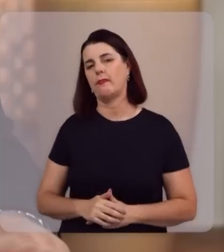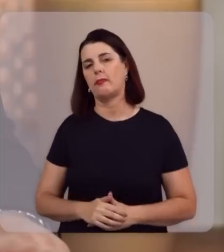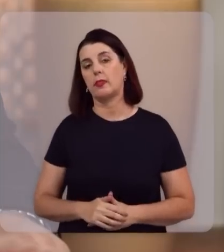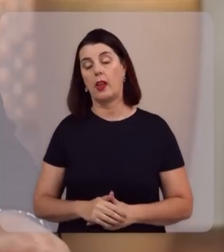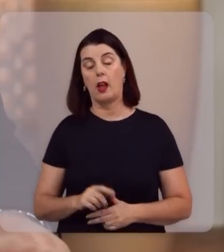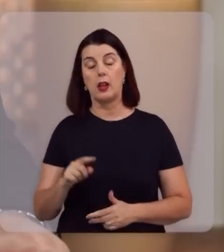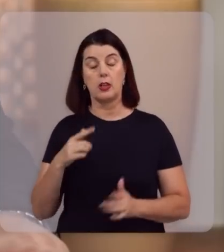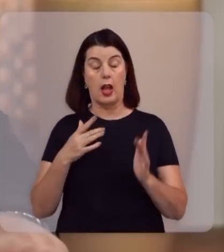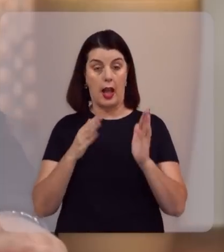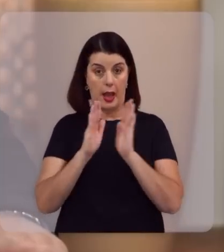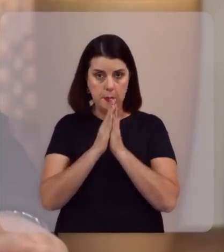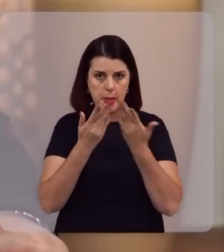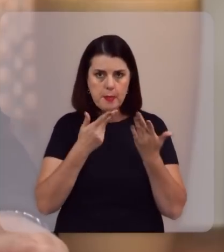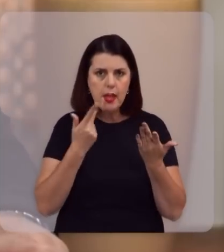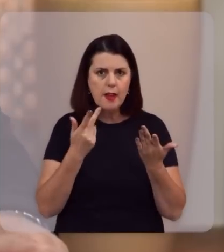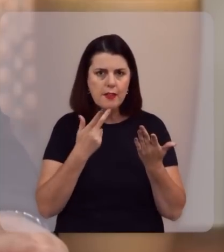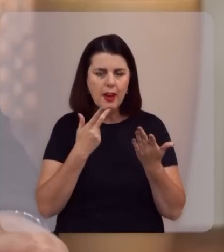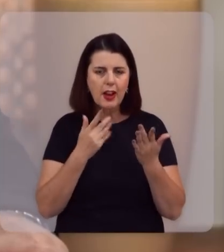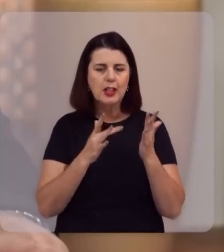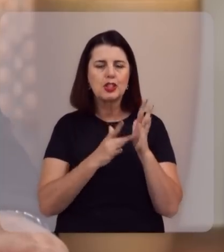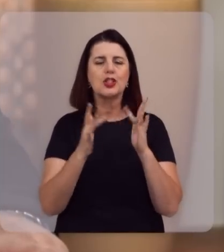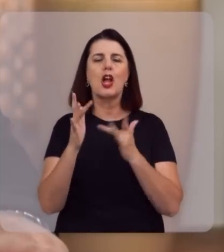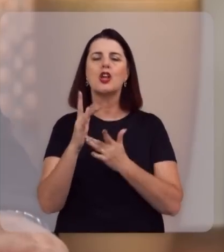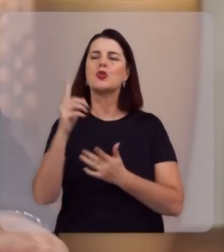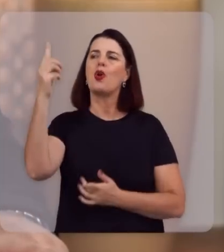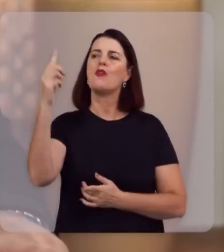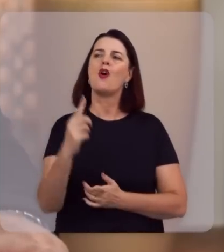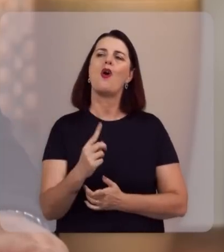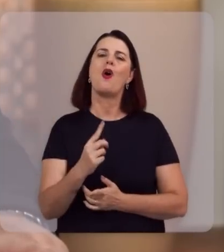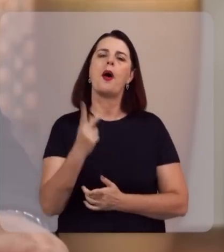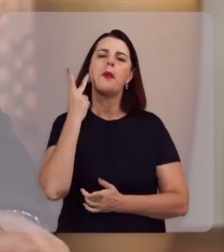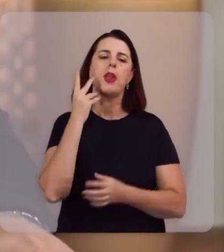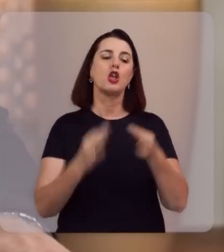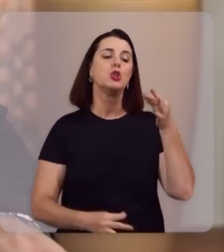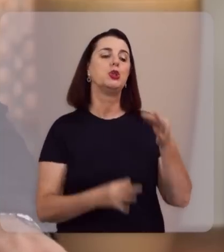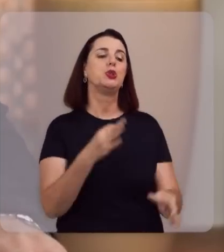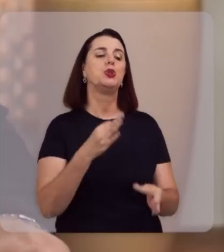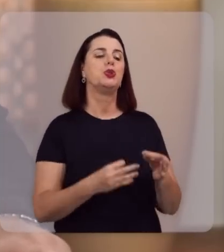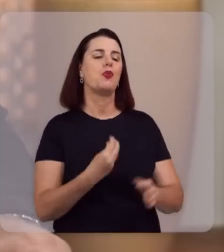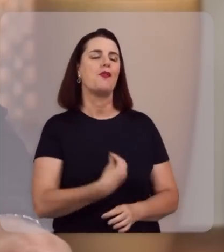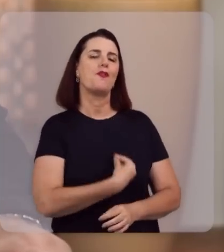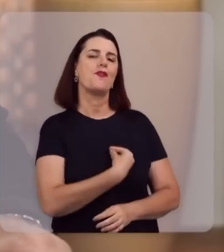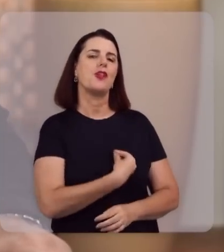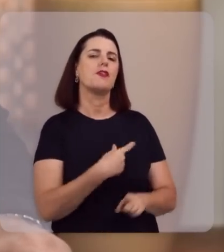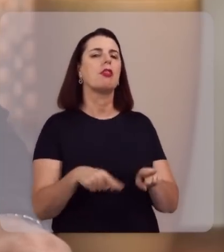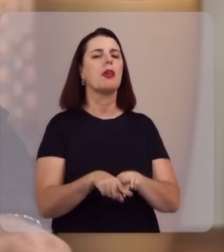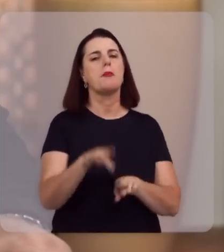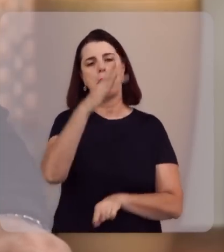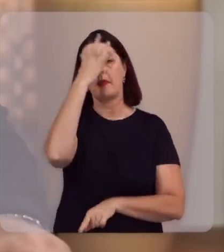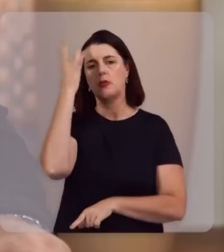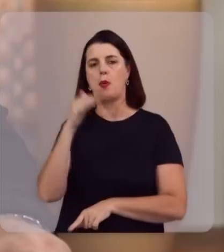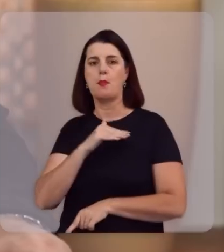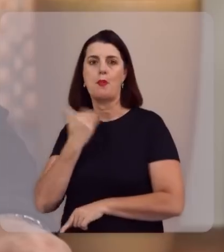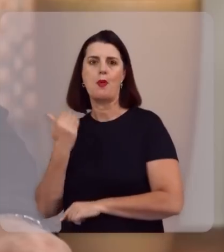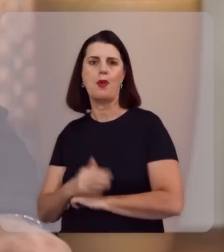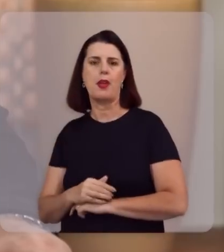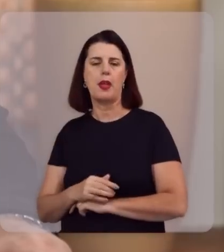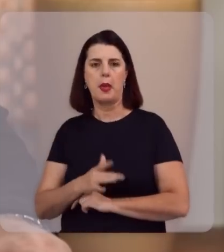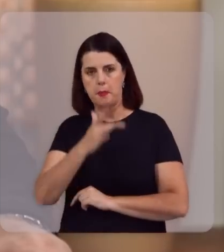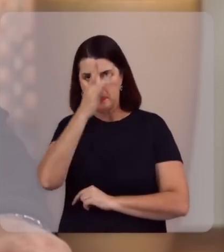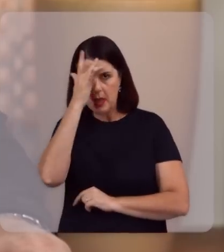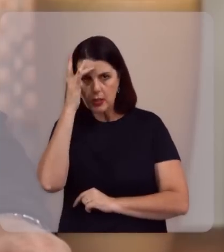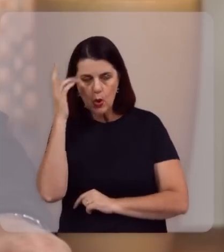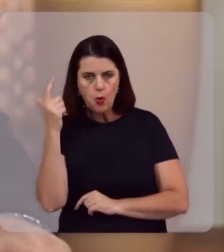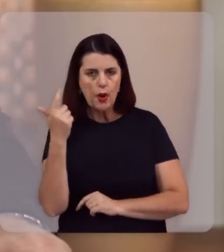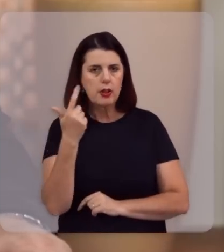A Bíblia diz que o Senhor Jesus virá para julgar os vivos e os mortos. E a Bíblia diz que todos aqueles que não o